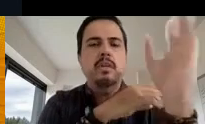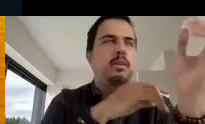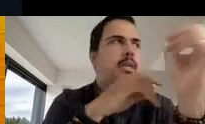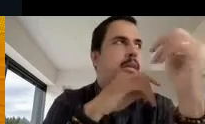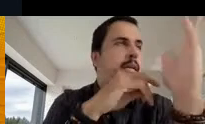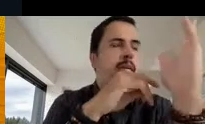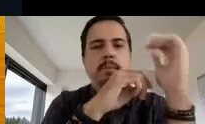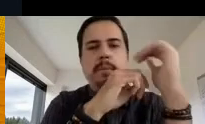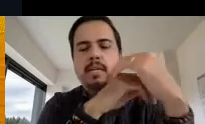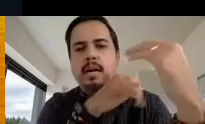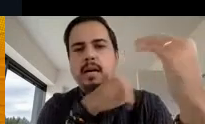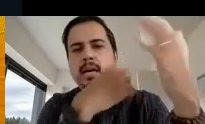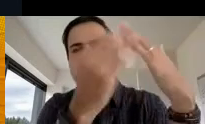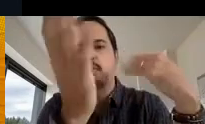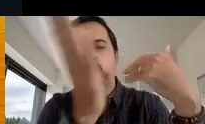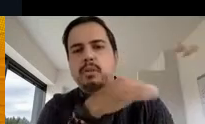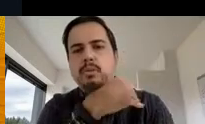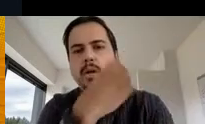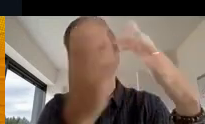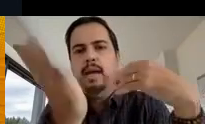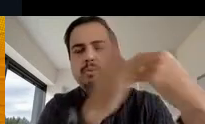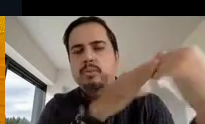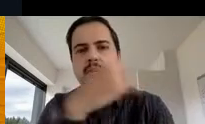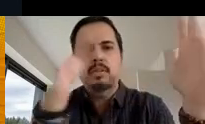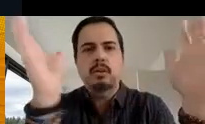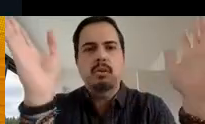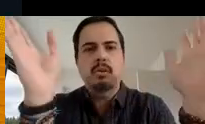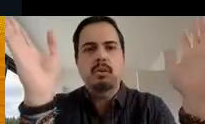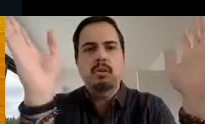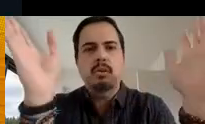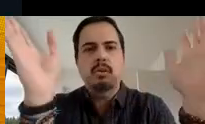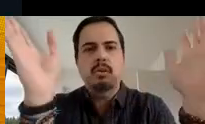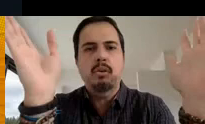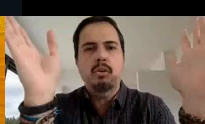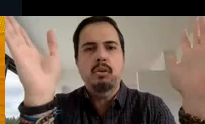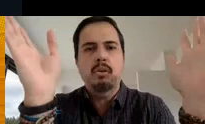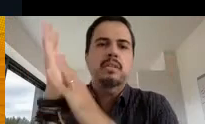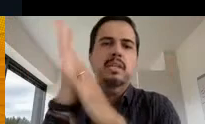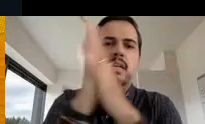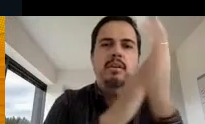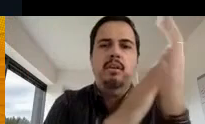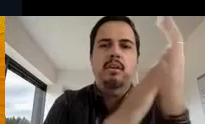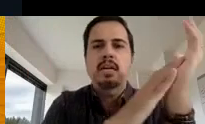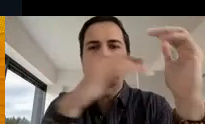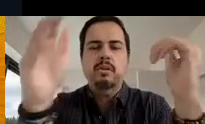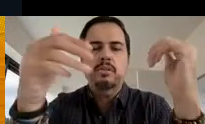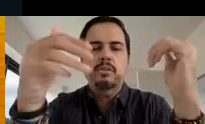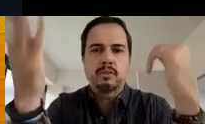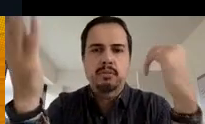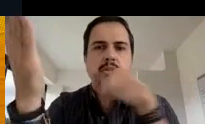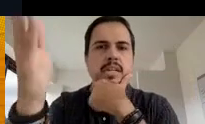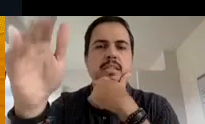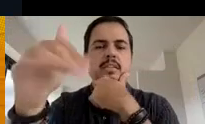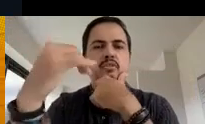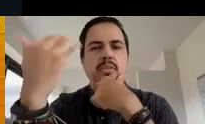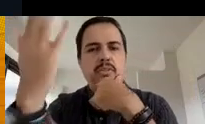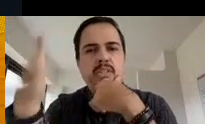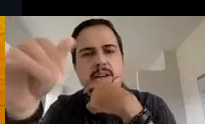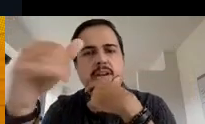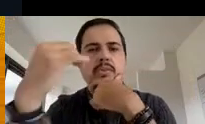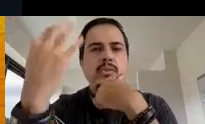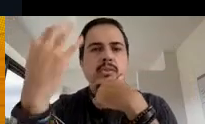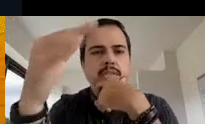verdade, se você faz isso aí, bota na plaquinha na parede lá e foda-se o resto e toca a vida normal, aí a gente está fazendo aquele velho me engano que eu gosto, que a gente falou que